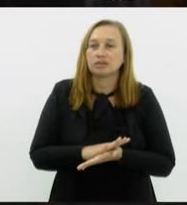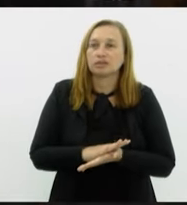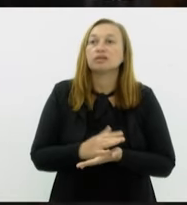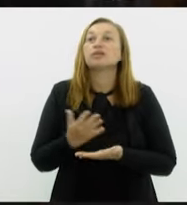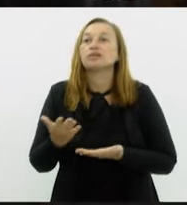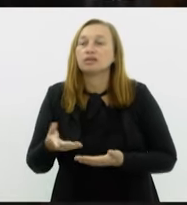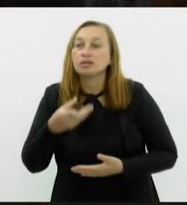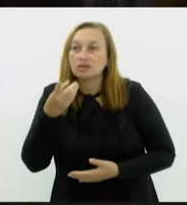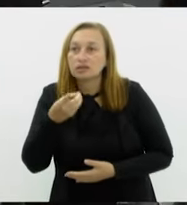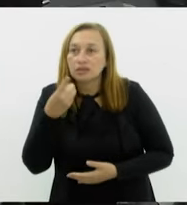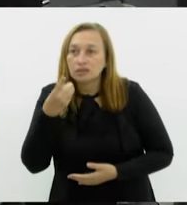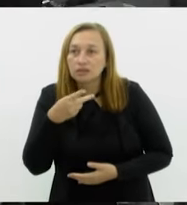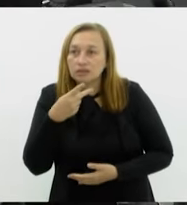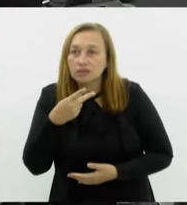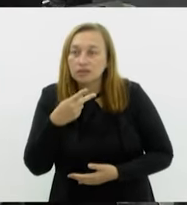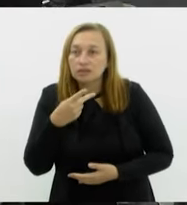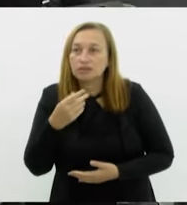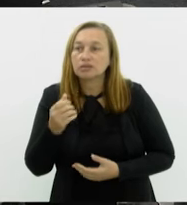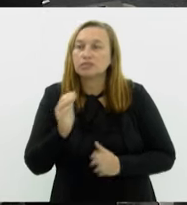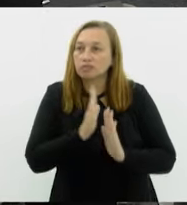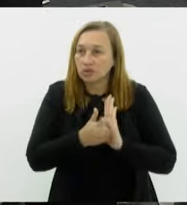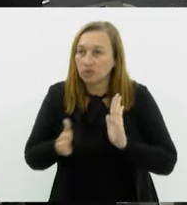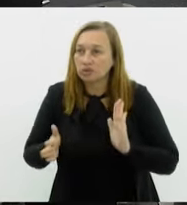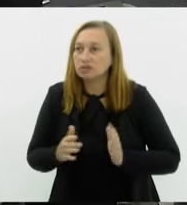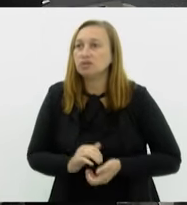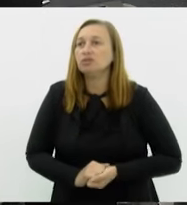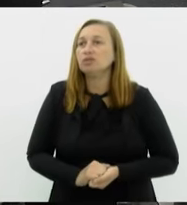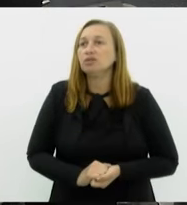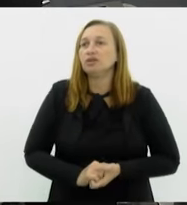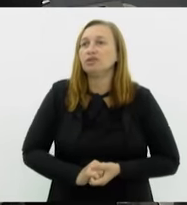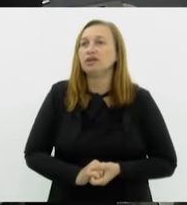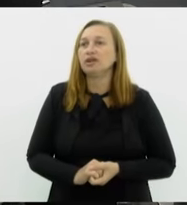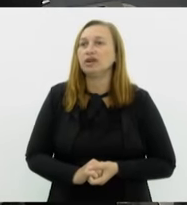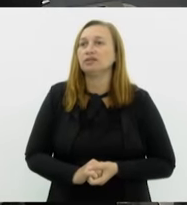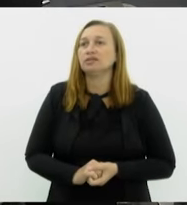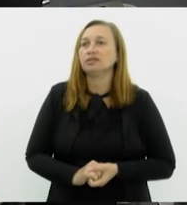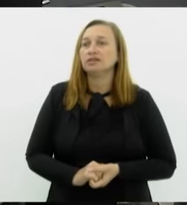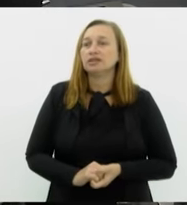não, deputado. Pela parte. Pela ordem? Pela ordem. Pois